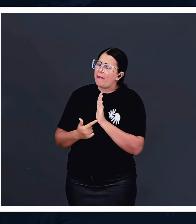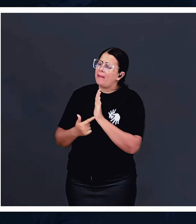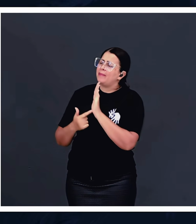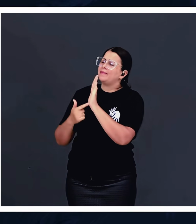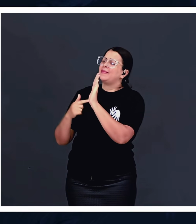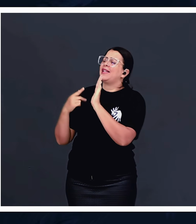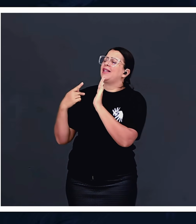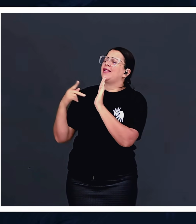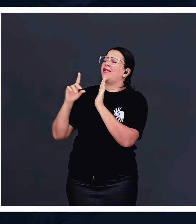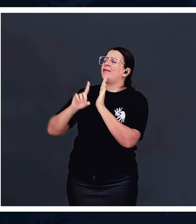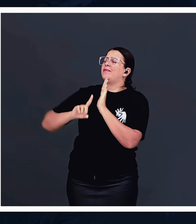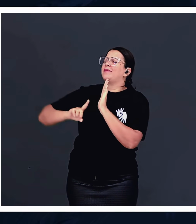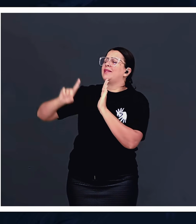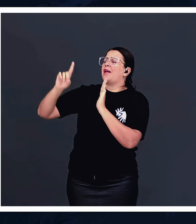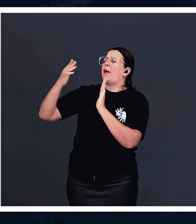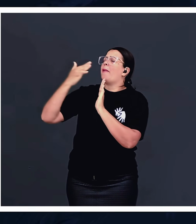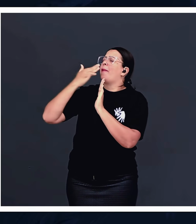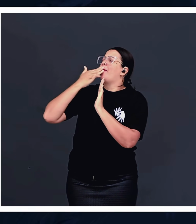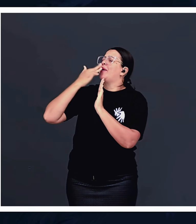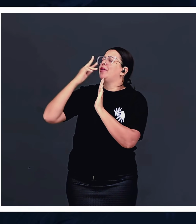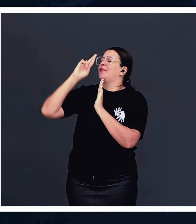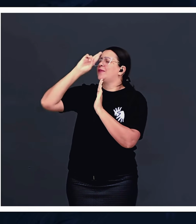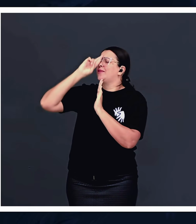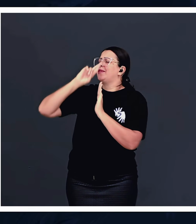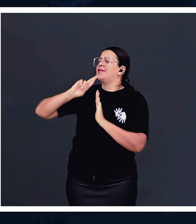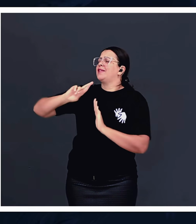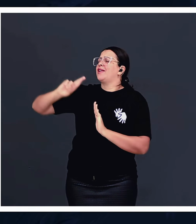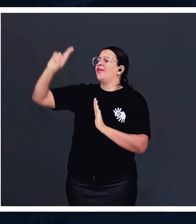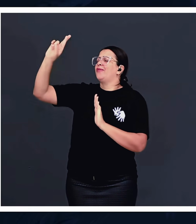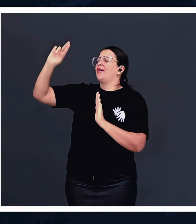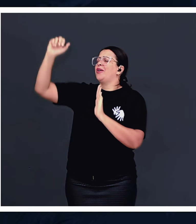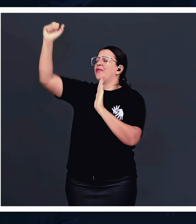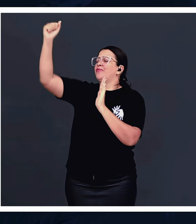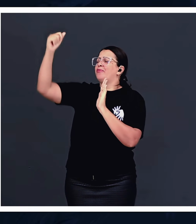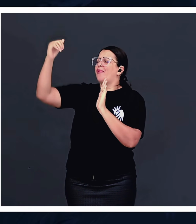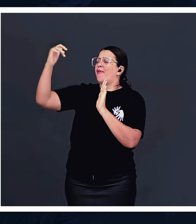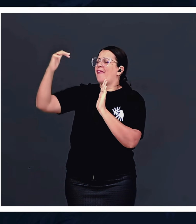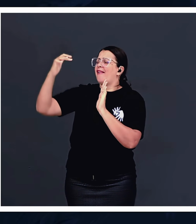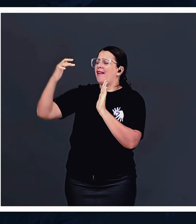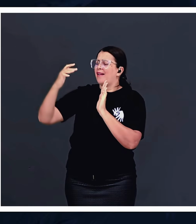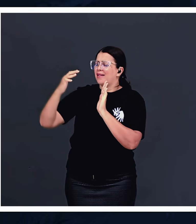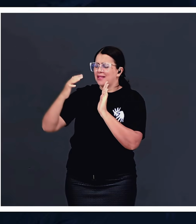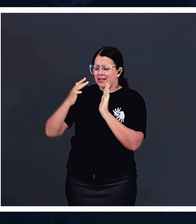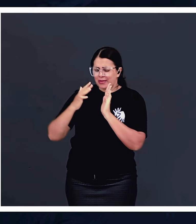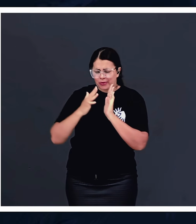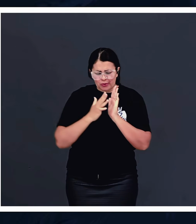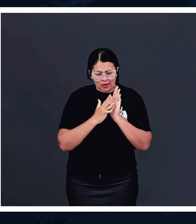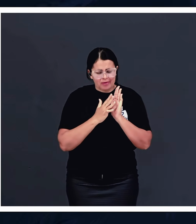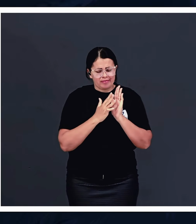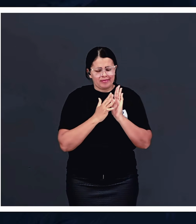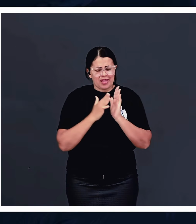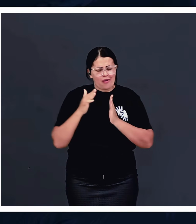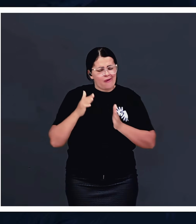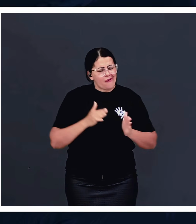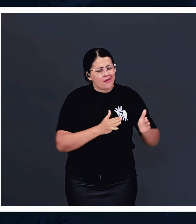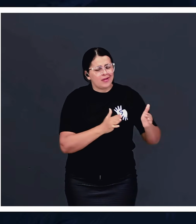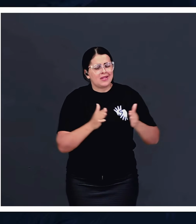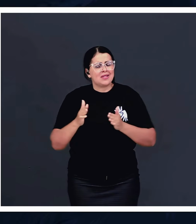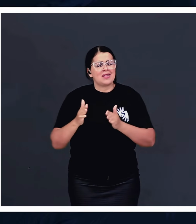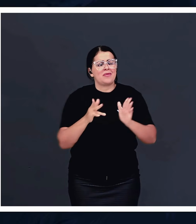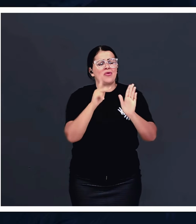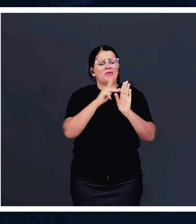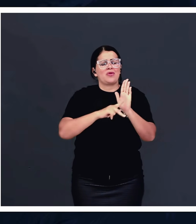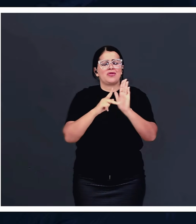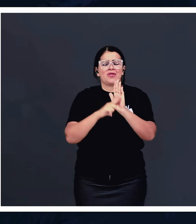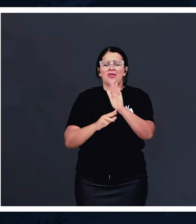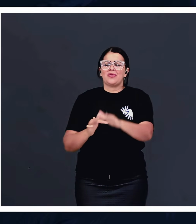tua presença, pedindo que o Senhor estenda a tua mão, abençoando os caminhos e os projetos,